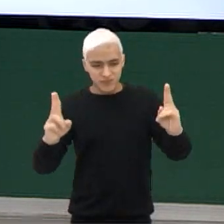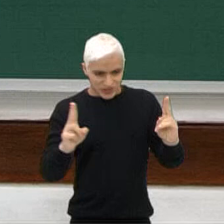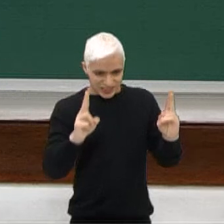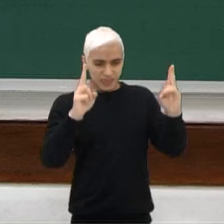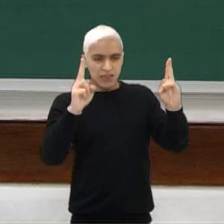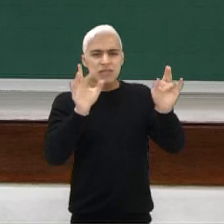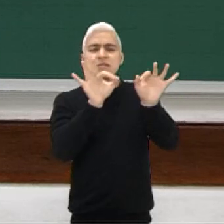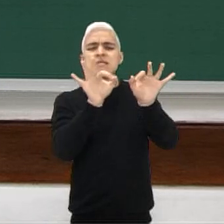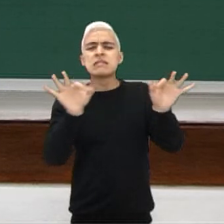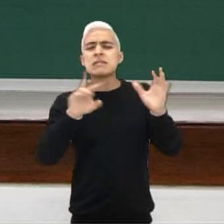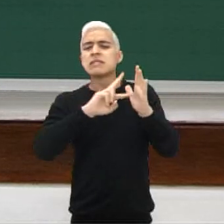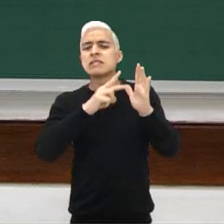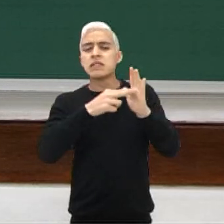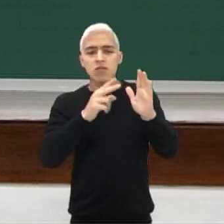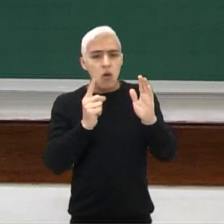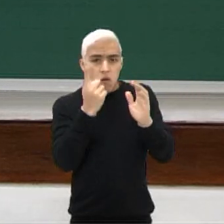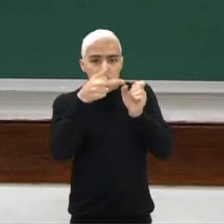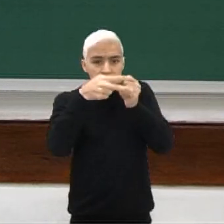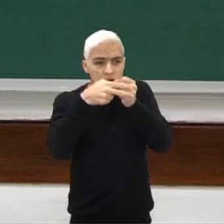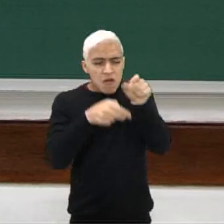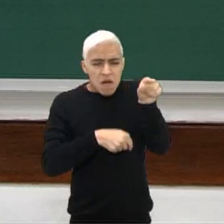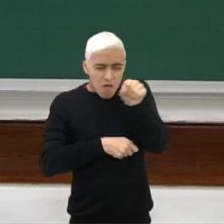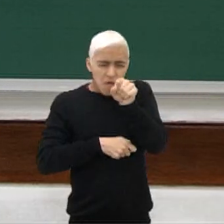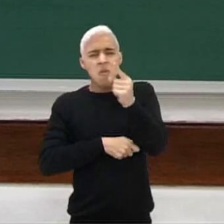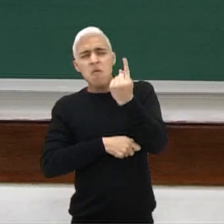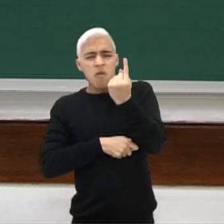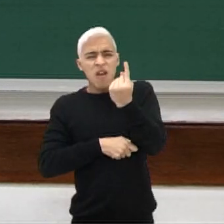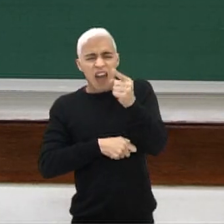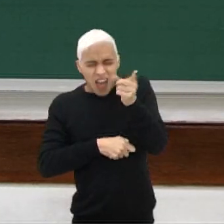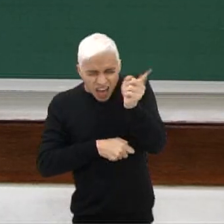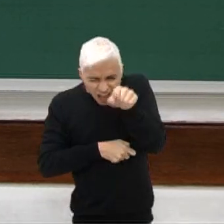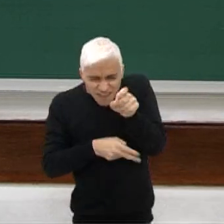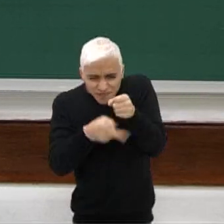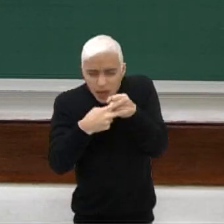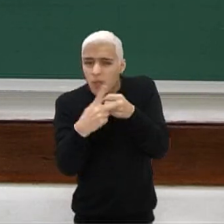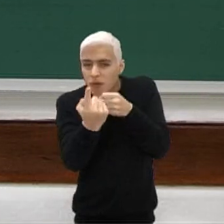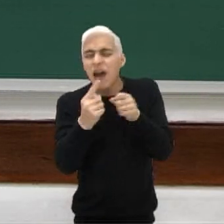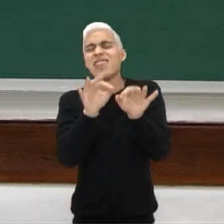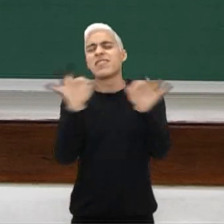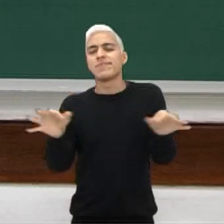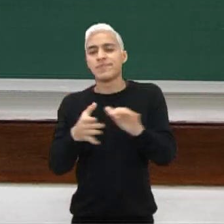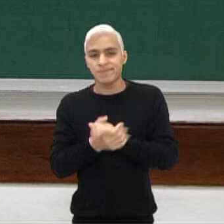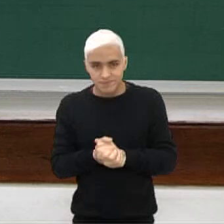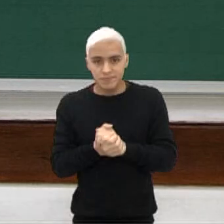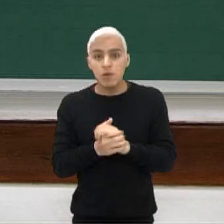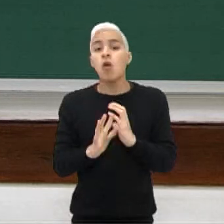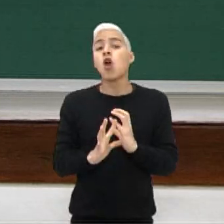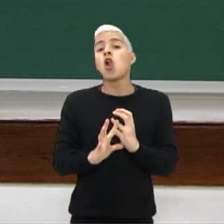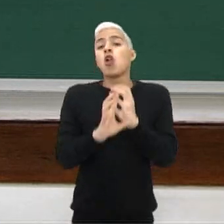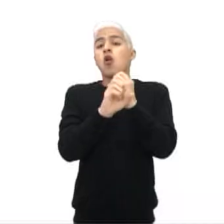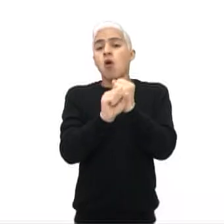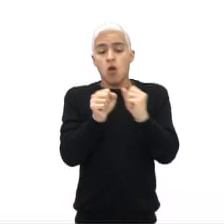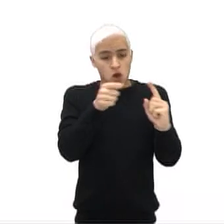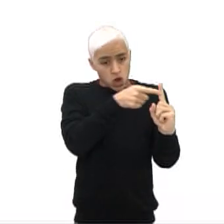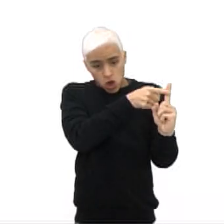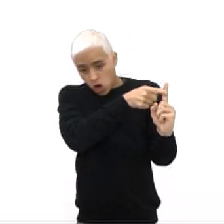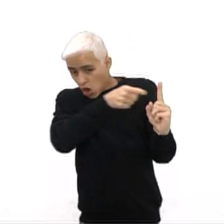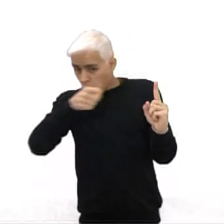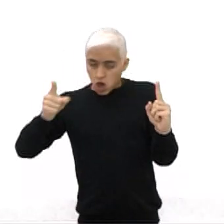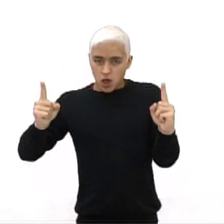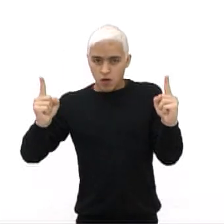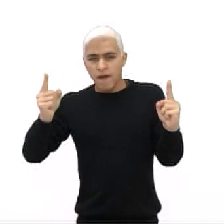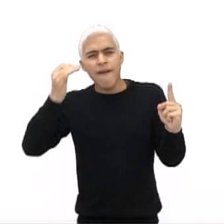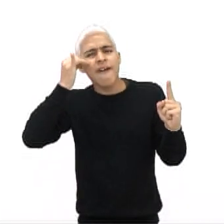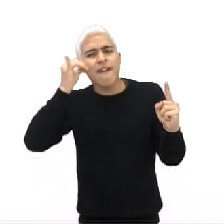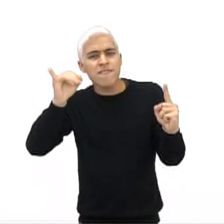Período simples, um único verbo. Quantos verbos temos neste período?